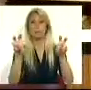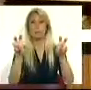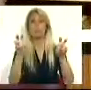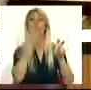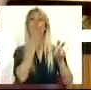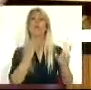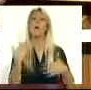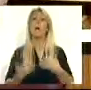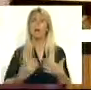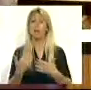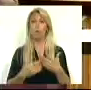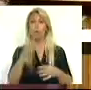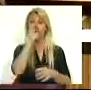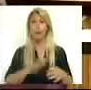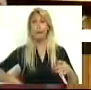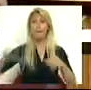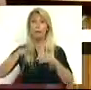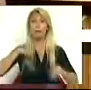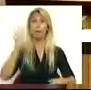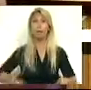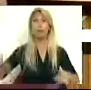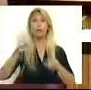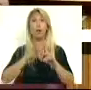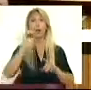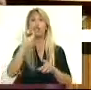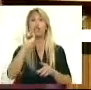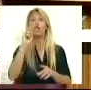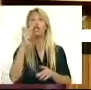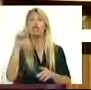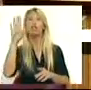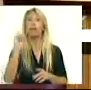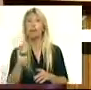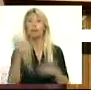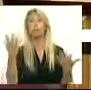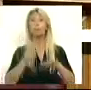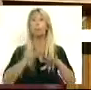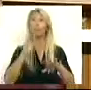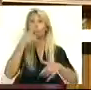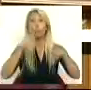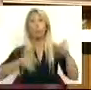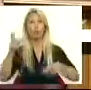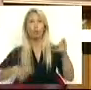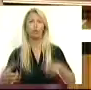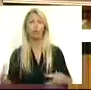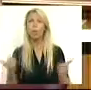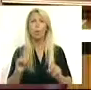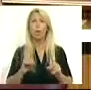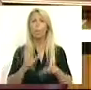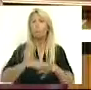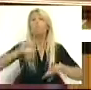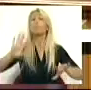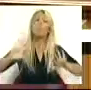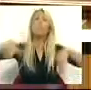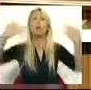harmonia do Parque Nacional da Peneda Gerês com as suas populações". Não é por acaso que nós apresentamos o título por esta ordem.